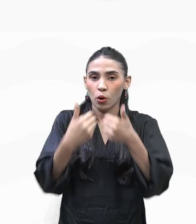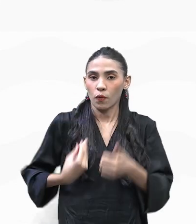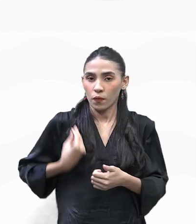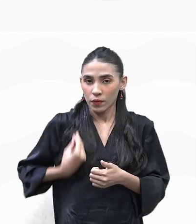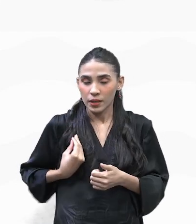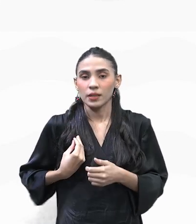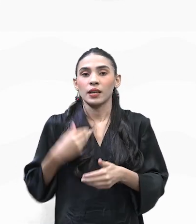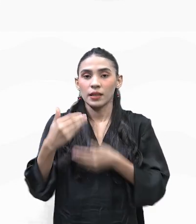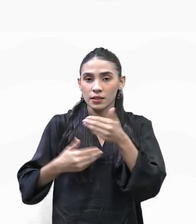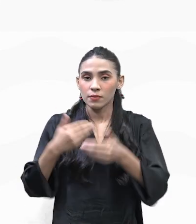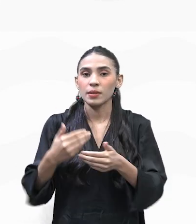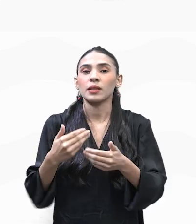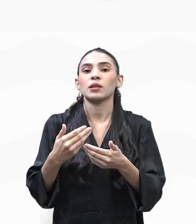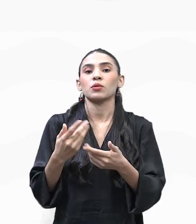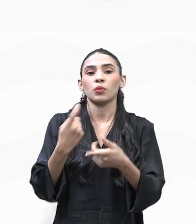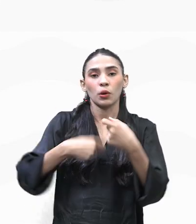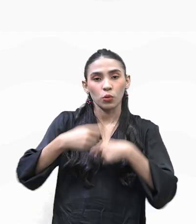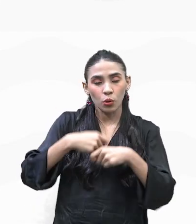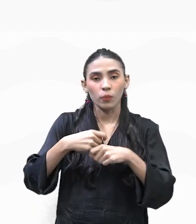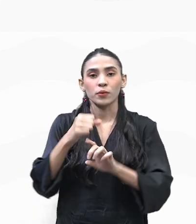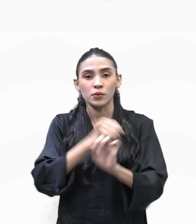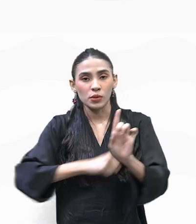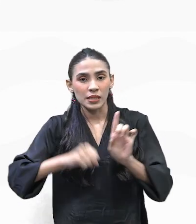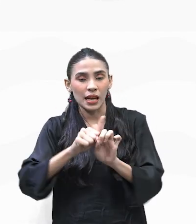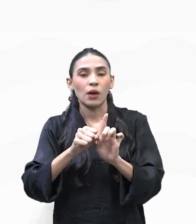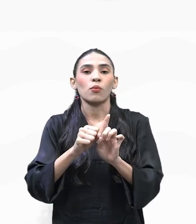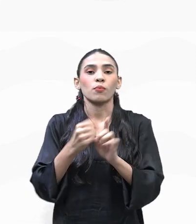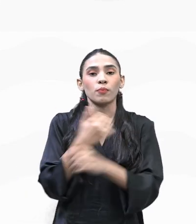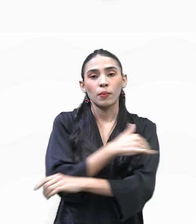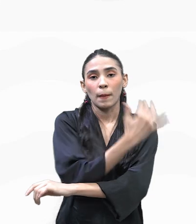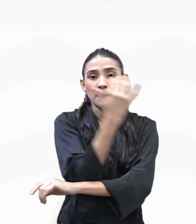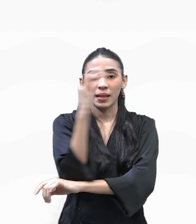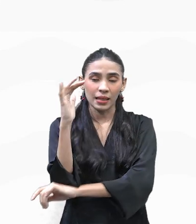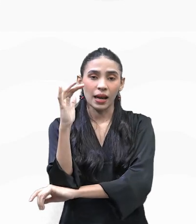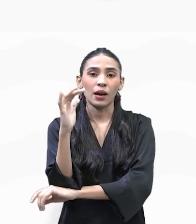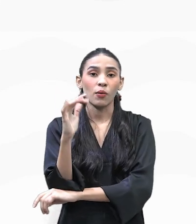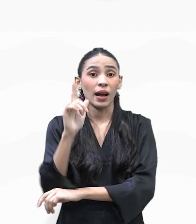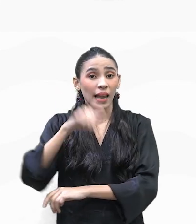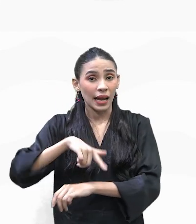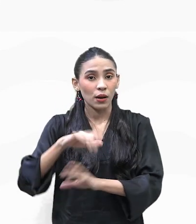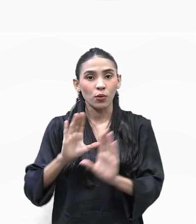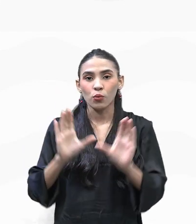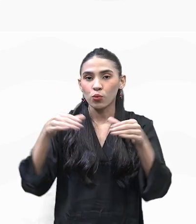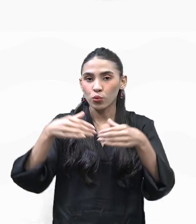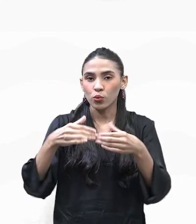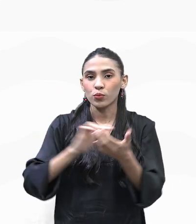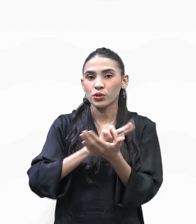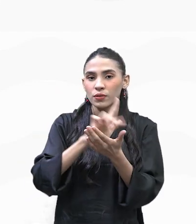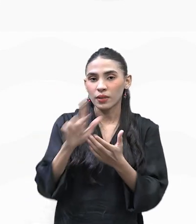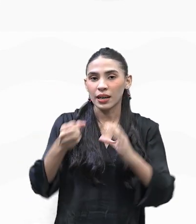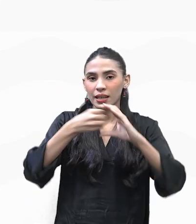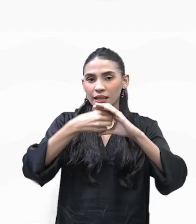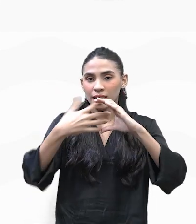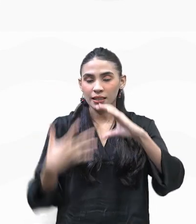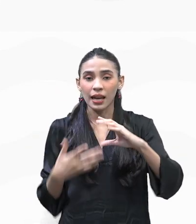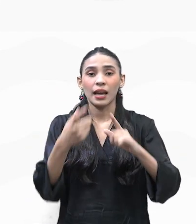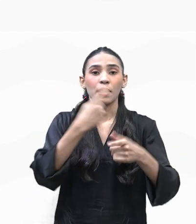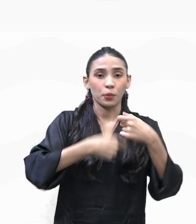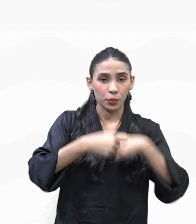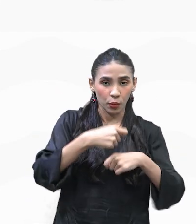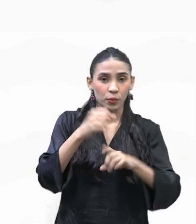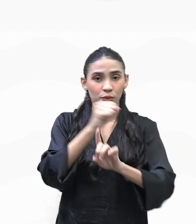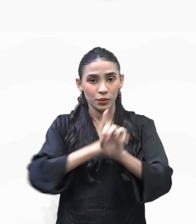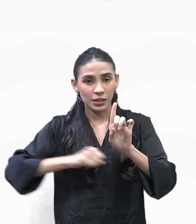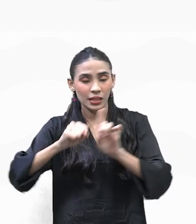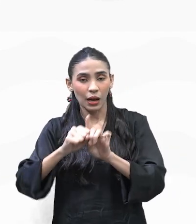desenvolvimento econômico, social e ambiental, como a gente já comentou, né? Vejam que é um conjunto, né? Econômico, social